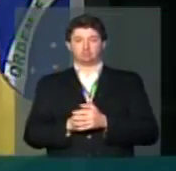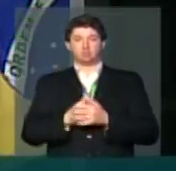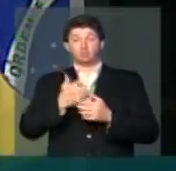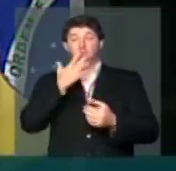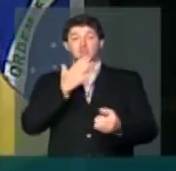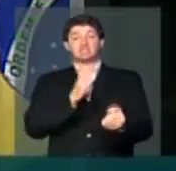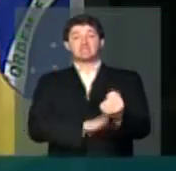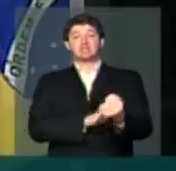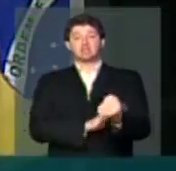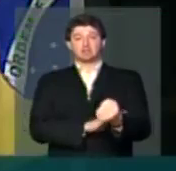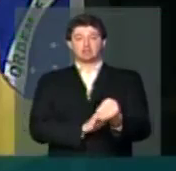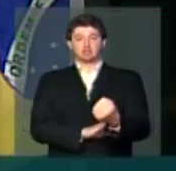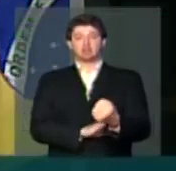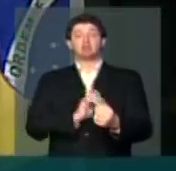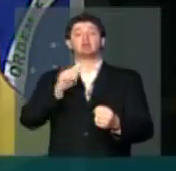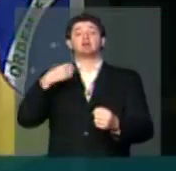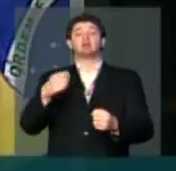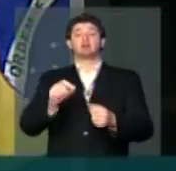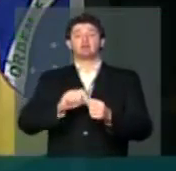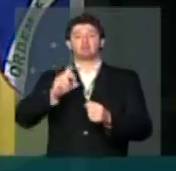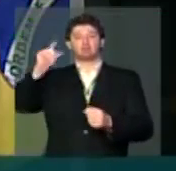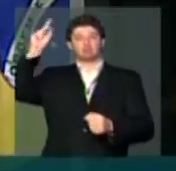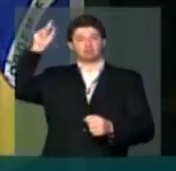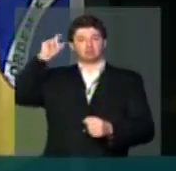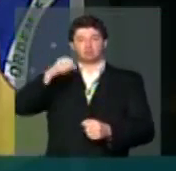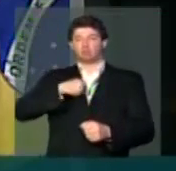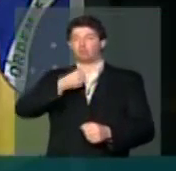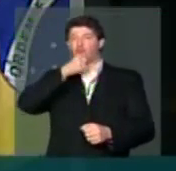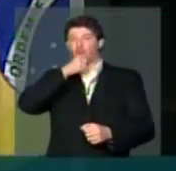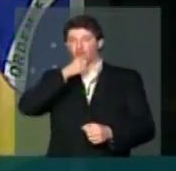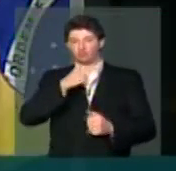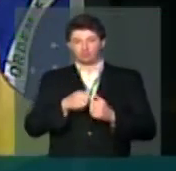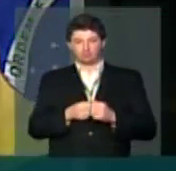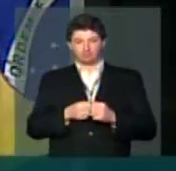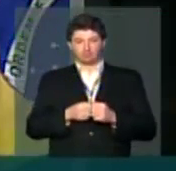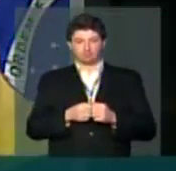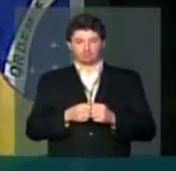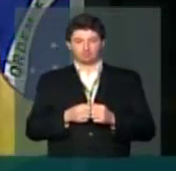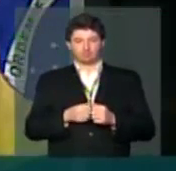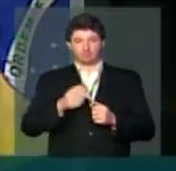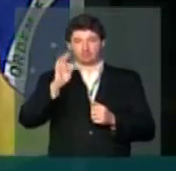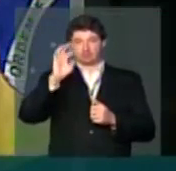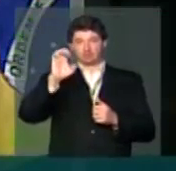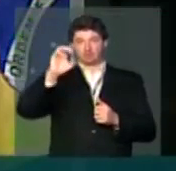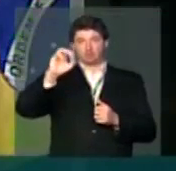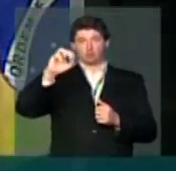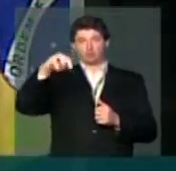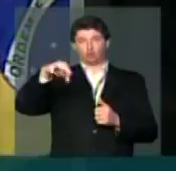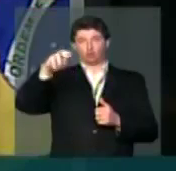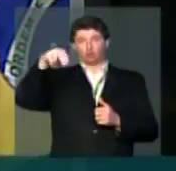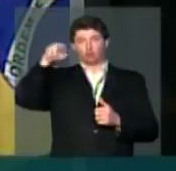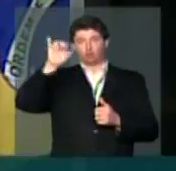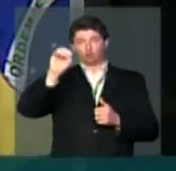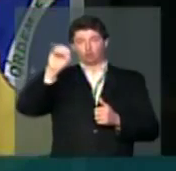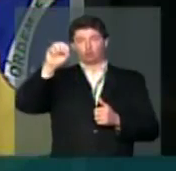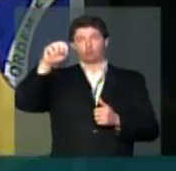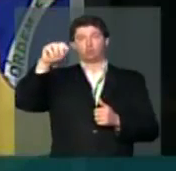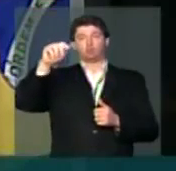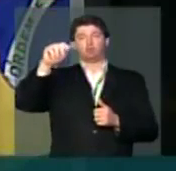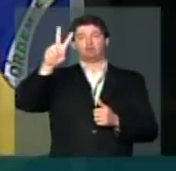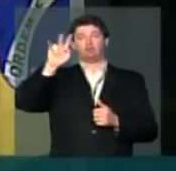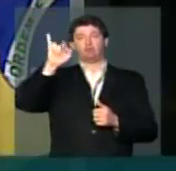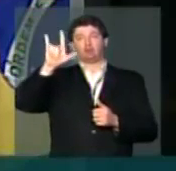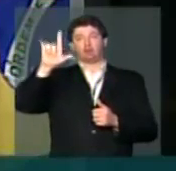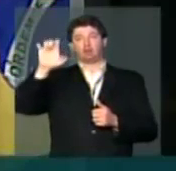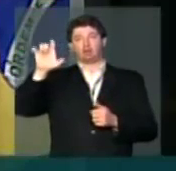sangue feito pelo meu avô, então menestral das Alagoas, Teotônio Vilela, o eterno menestral das